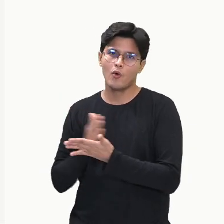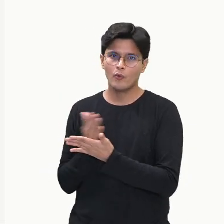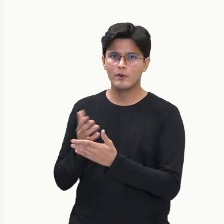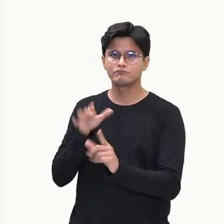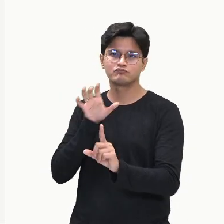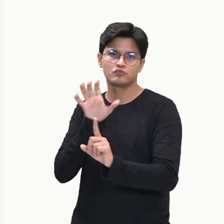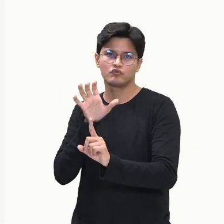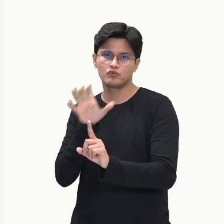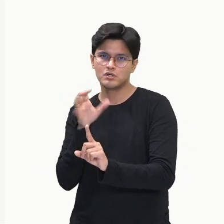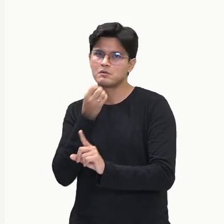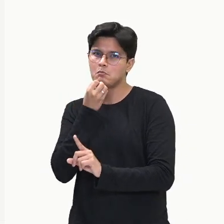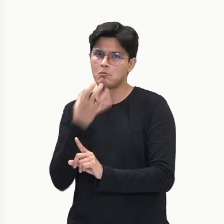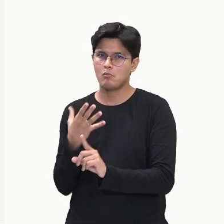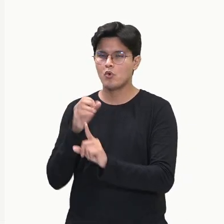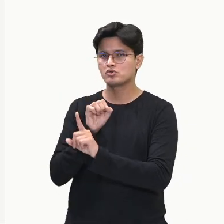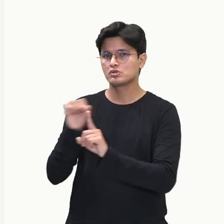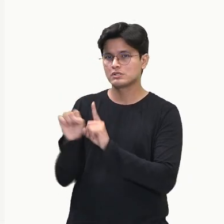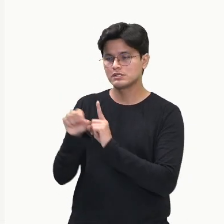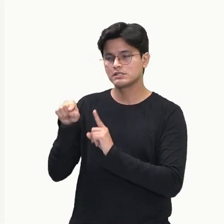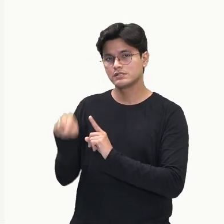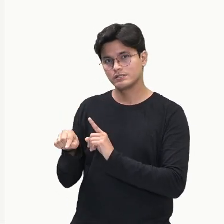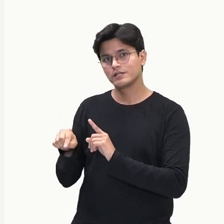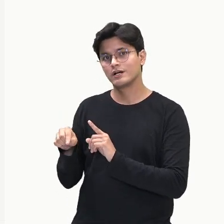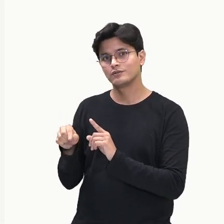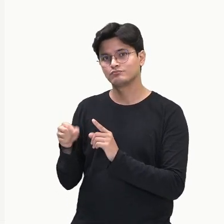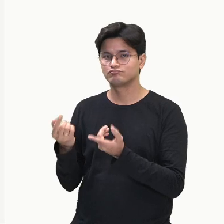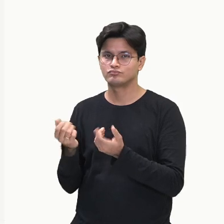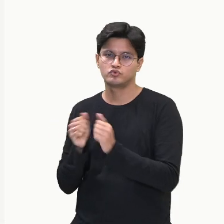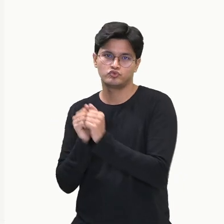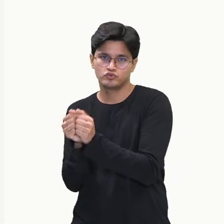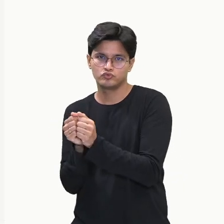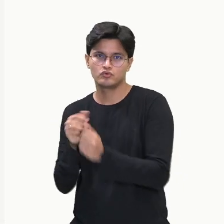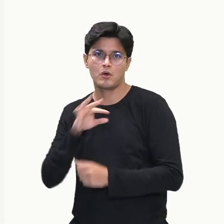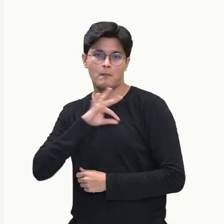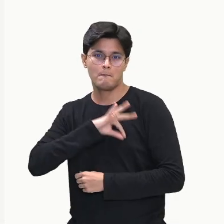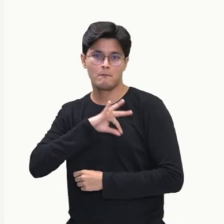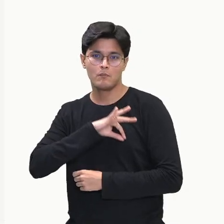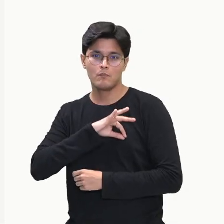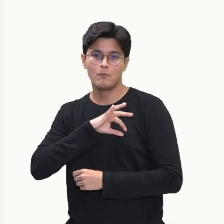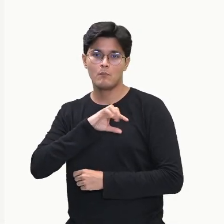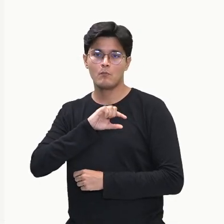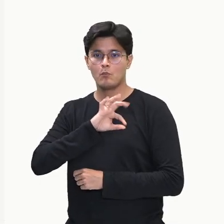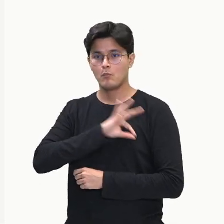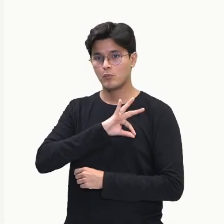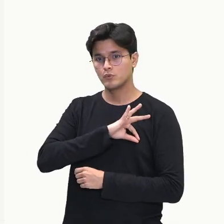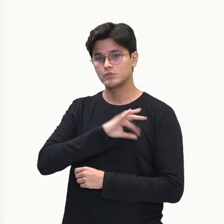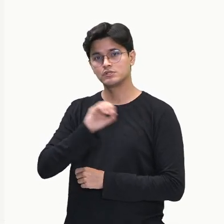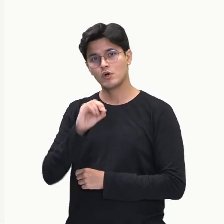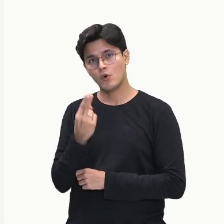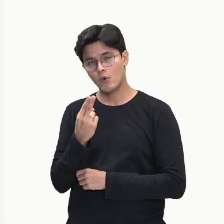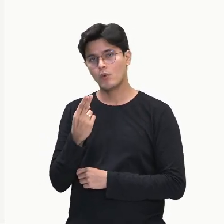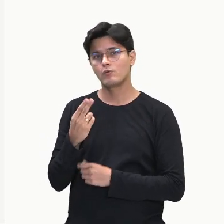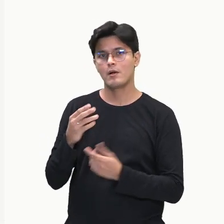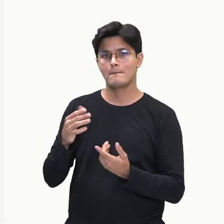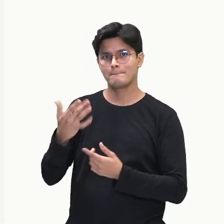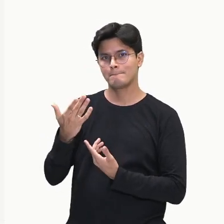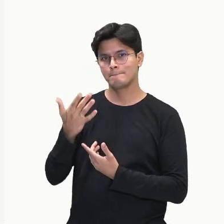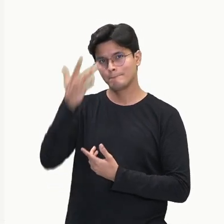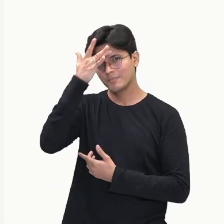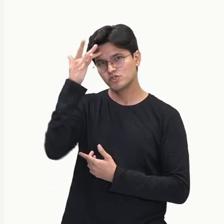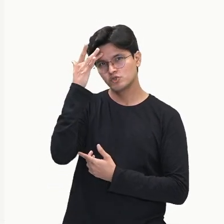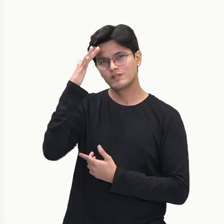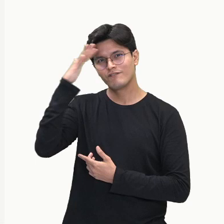vezes até com os próprios comandantes de polícia ali, ou pessoas que são importantes na política local, e aí